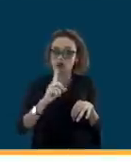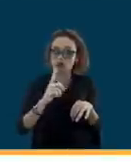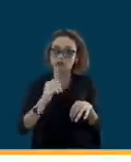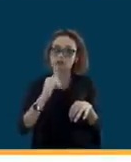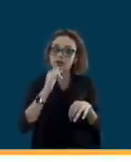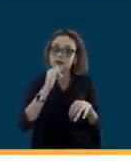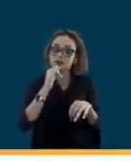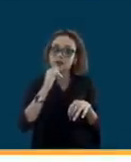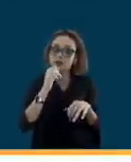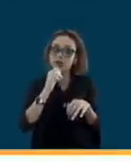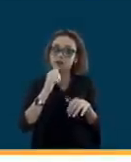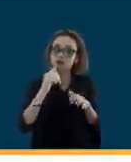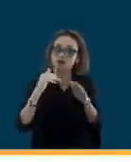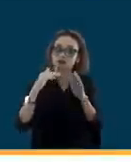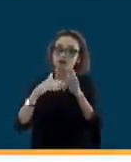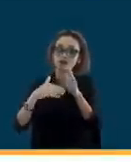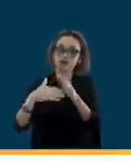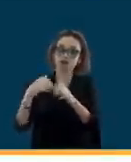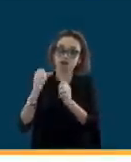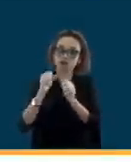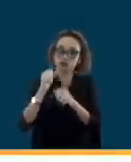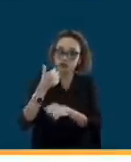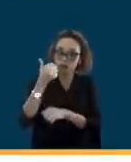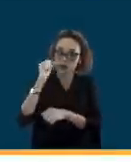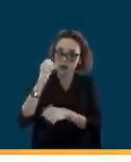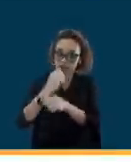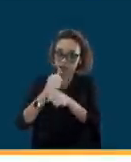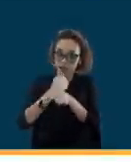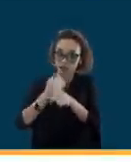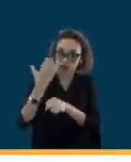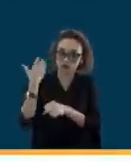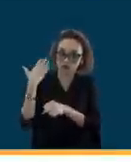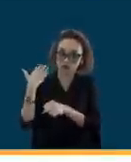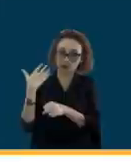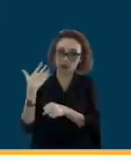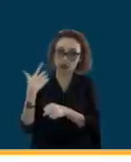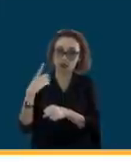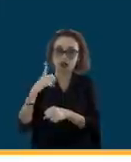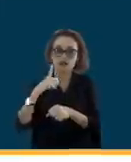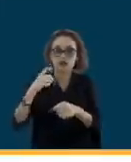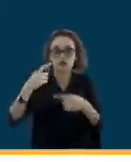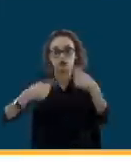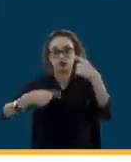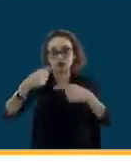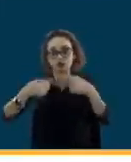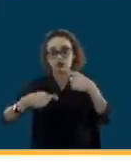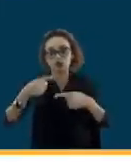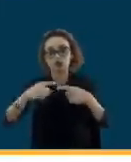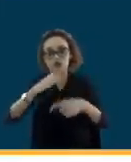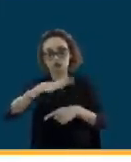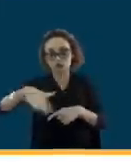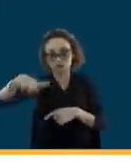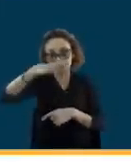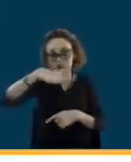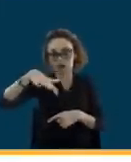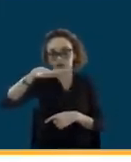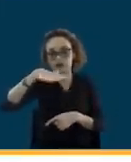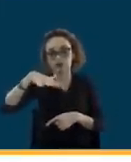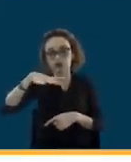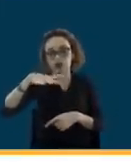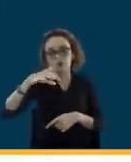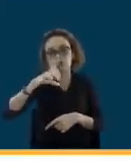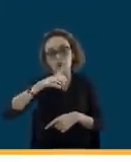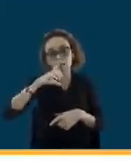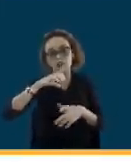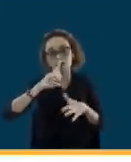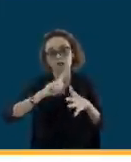a ideia da focalização em políticas sociais, de uma maneira geral, né? Ou a exclusão, no caso